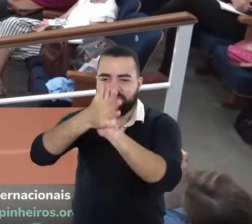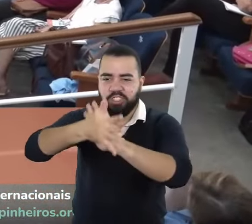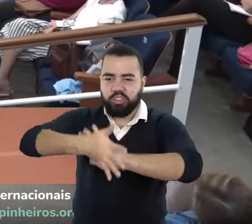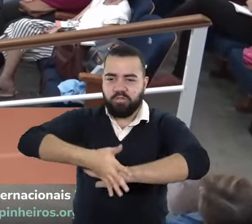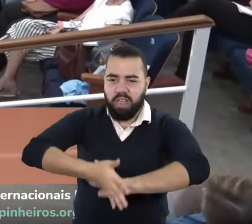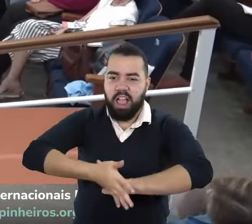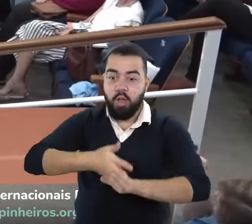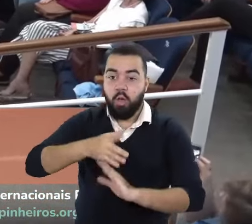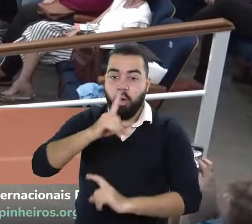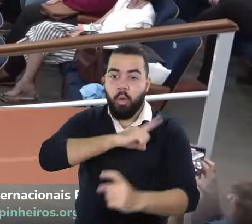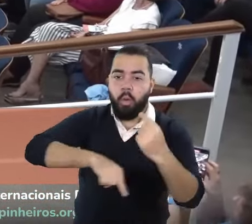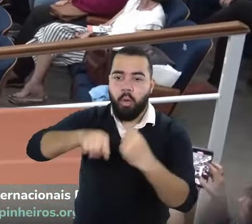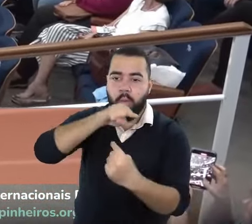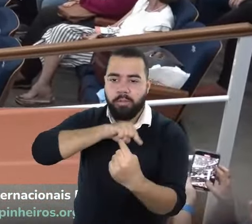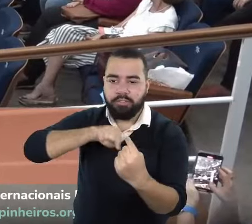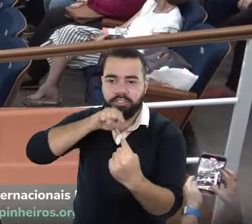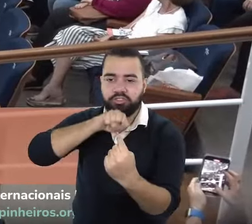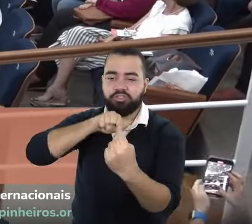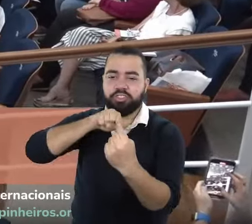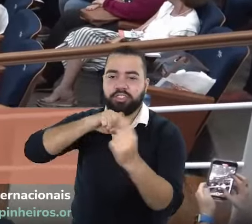me